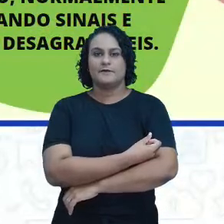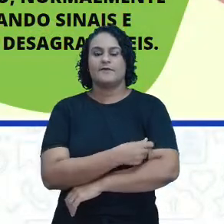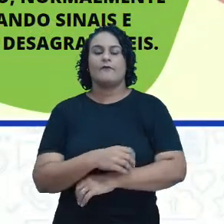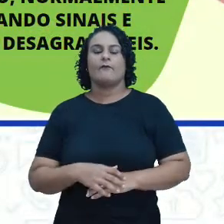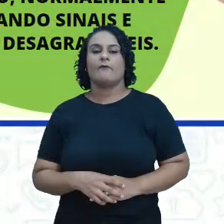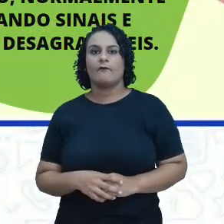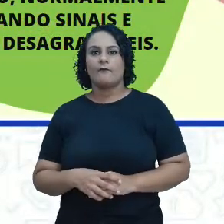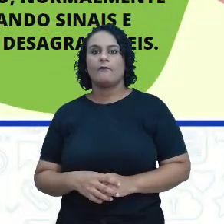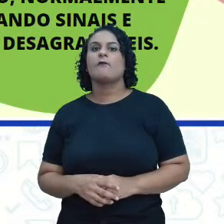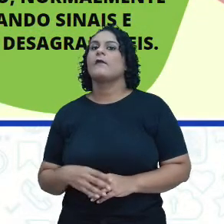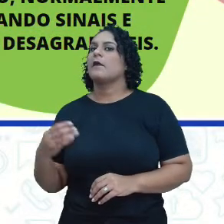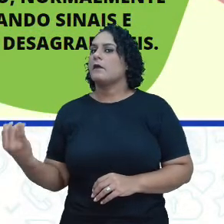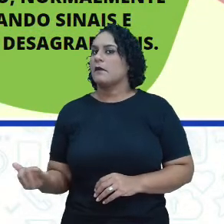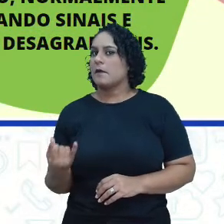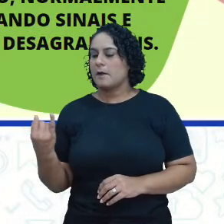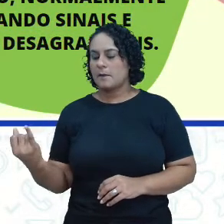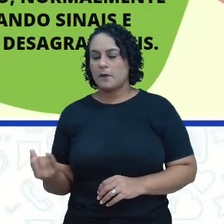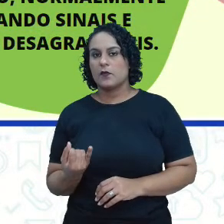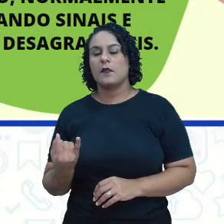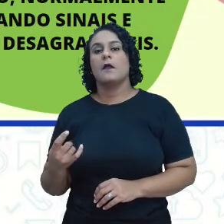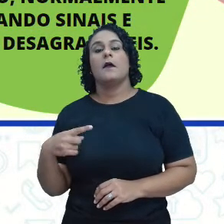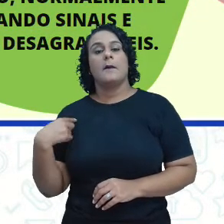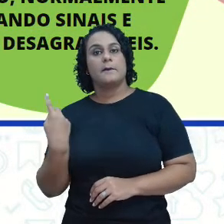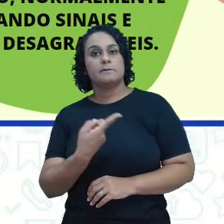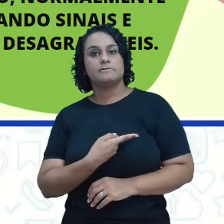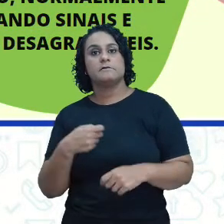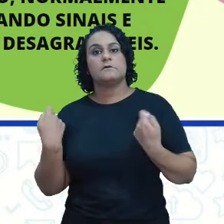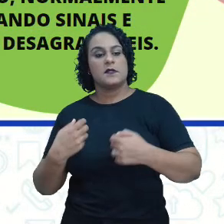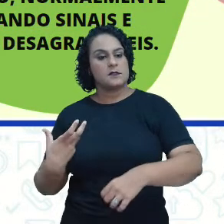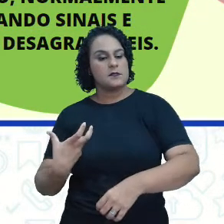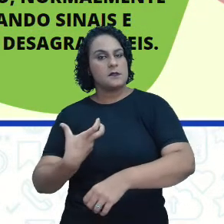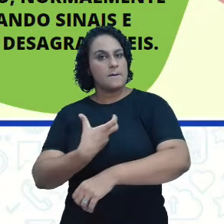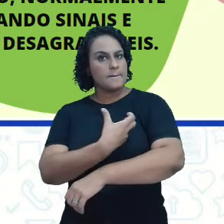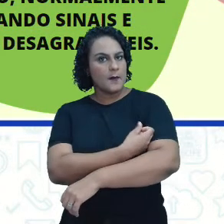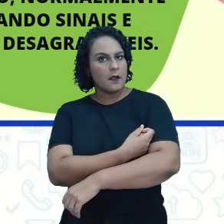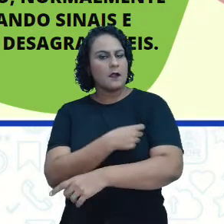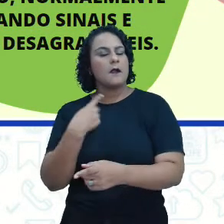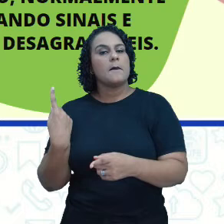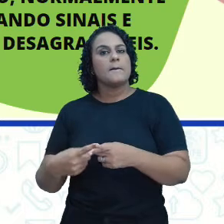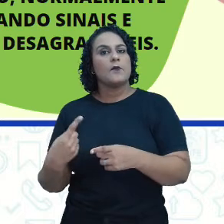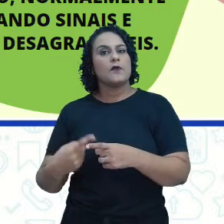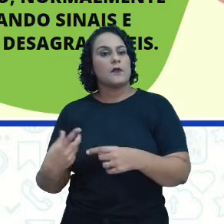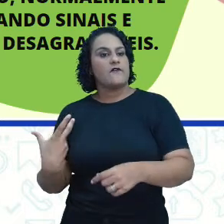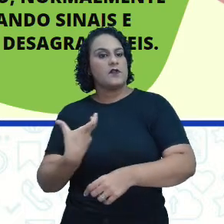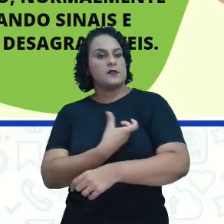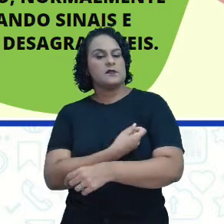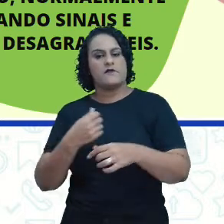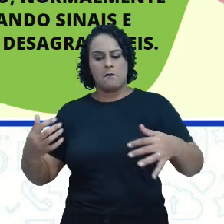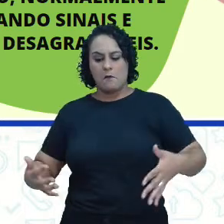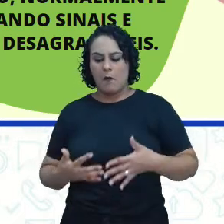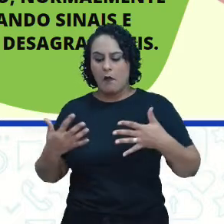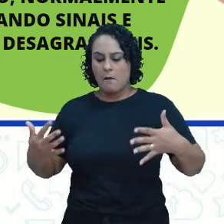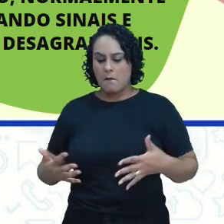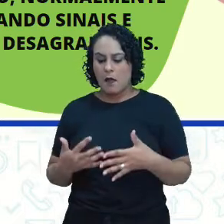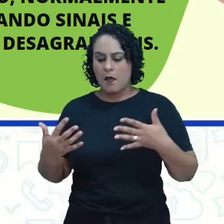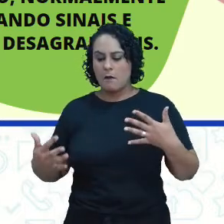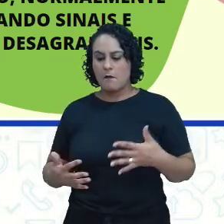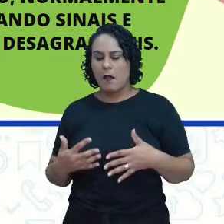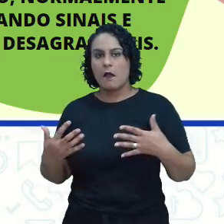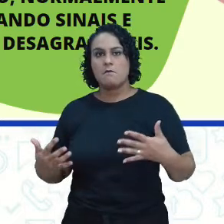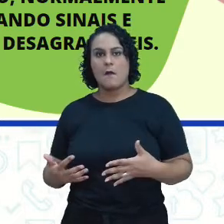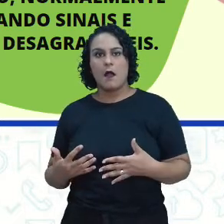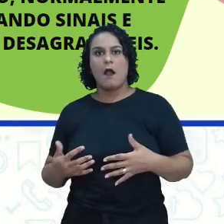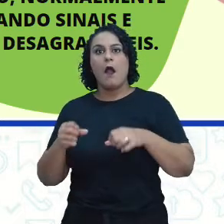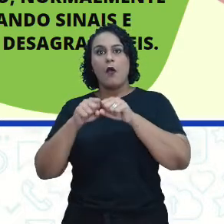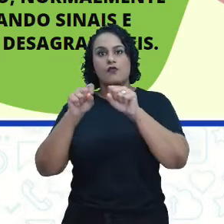elas são importantes para a gente precisa tomar vacina, porque a vacina vai estimular o nosso sistema imunológico,